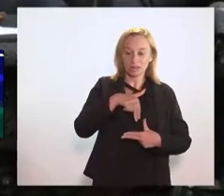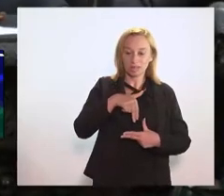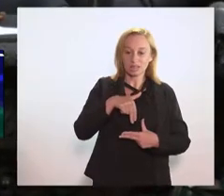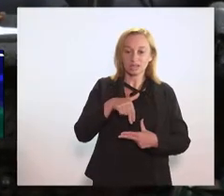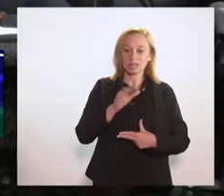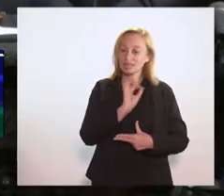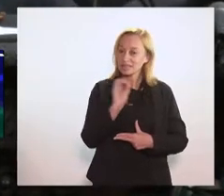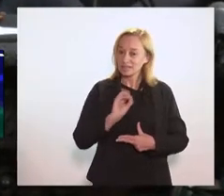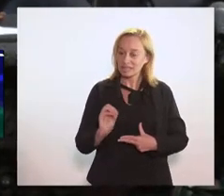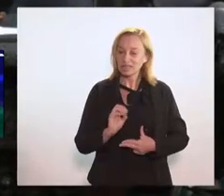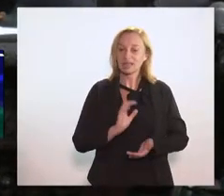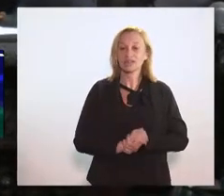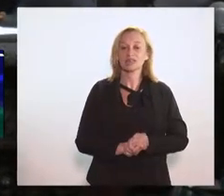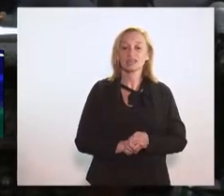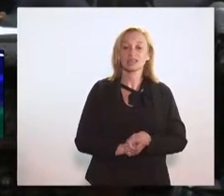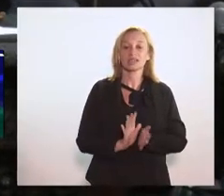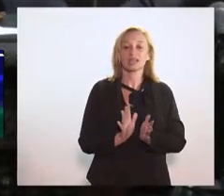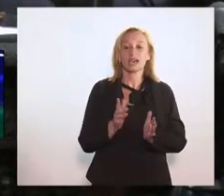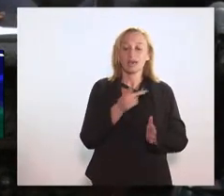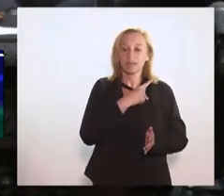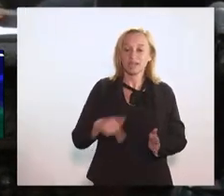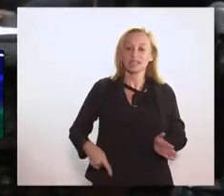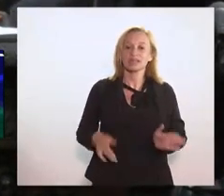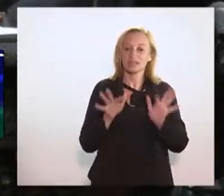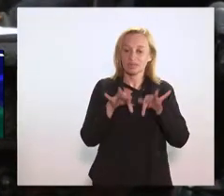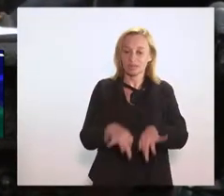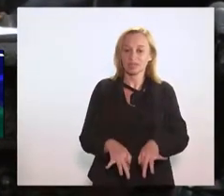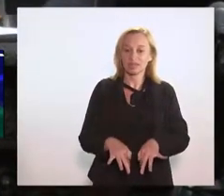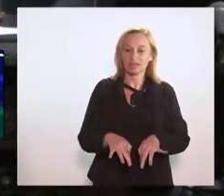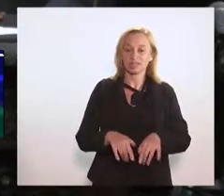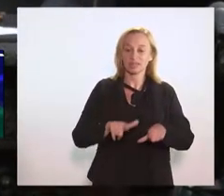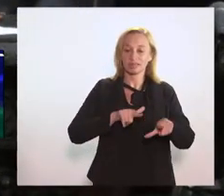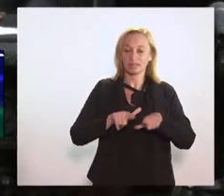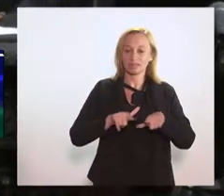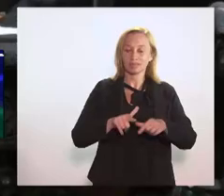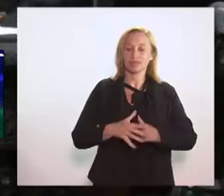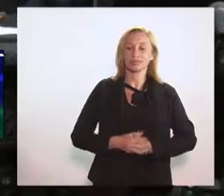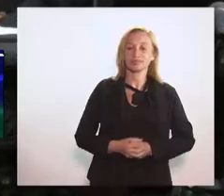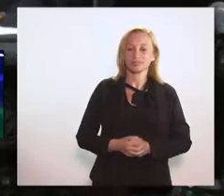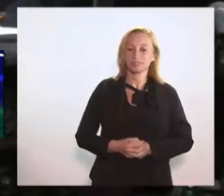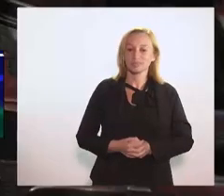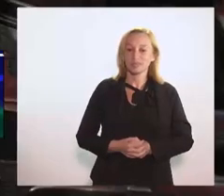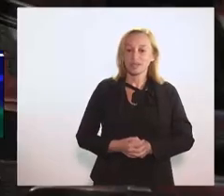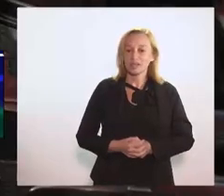e oradoras inscritas, a presidência encerra a presente sessão.